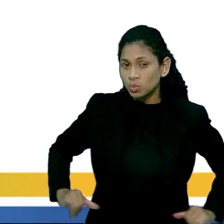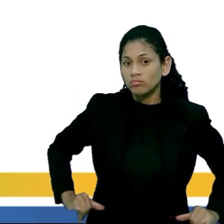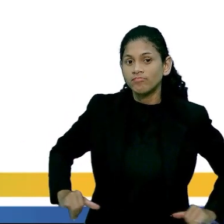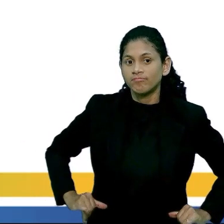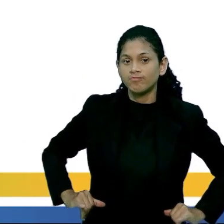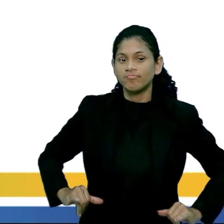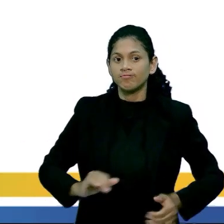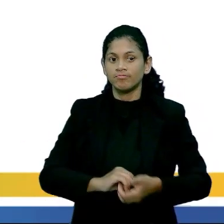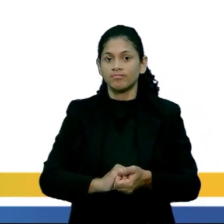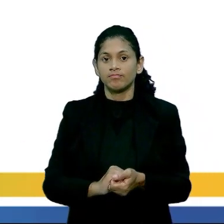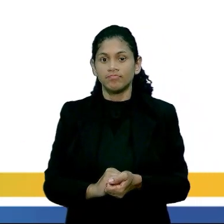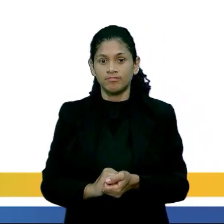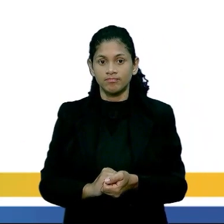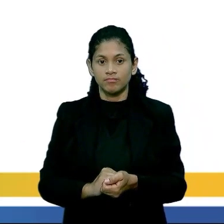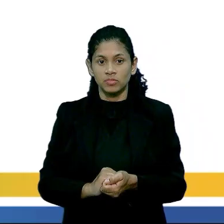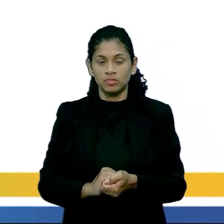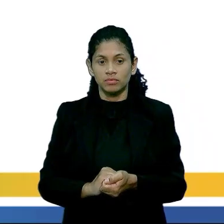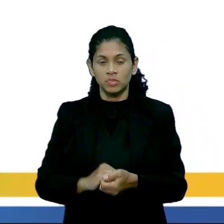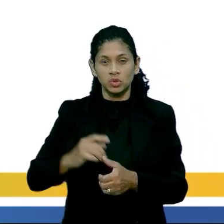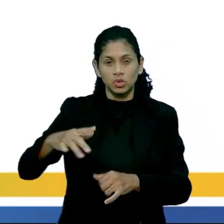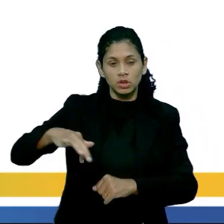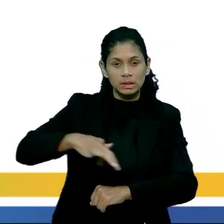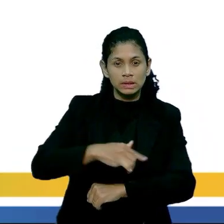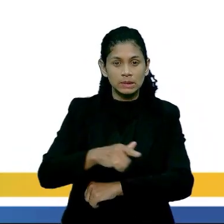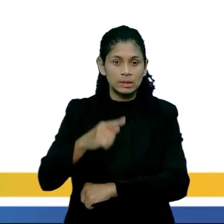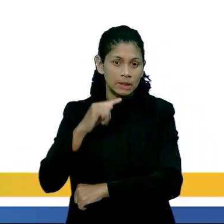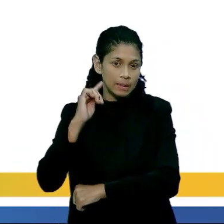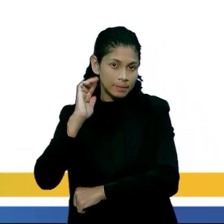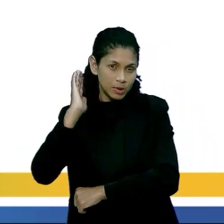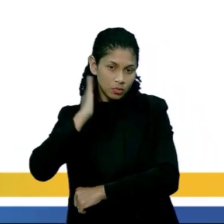mandíbula constrictiva de